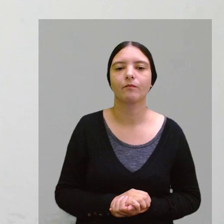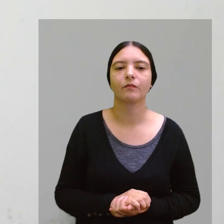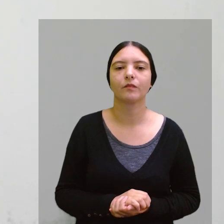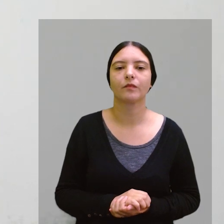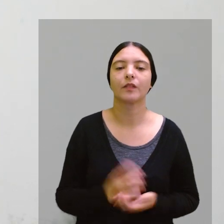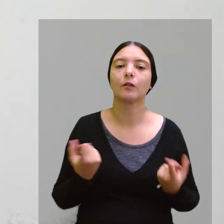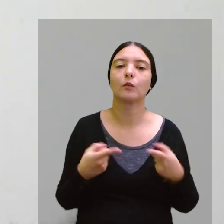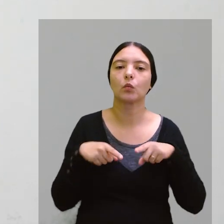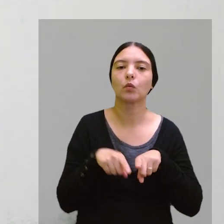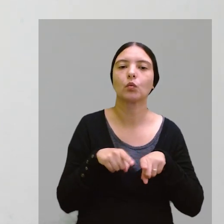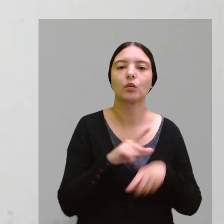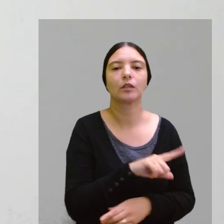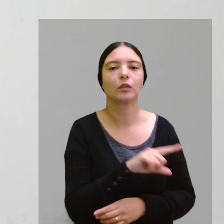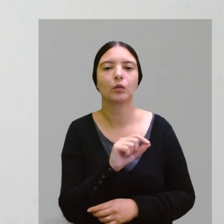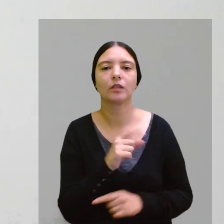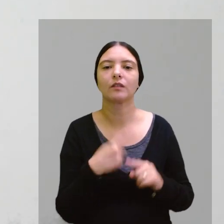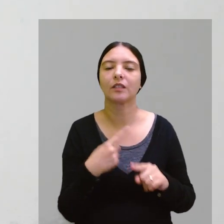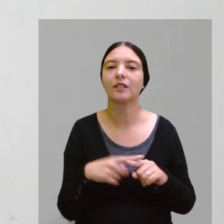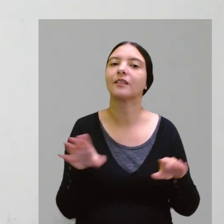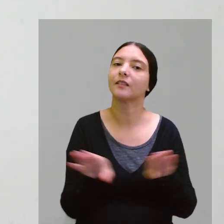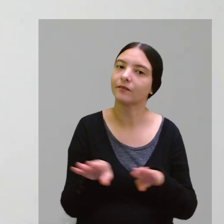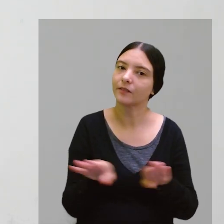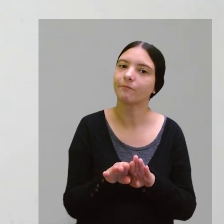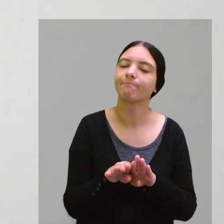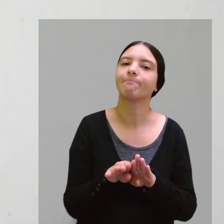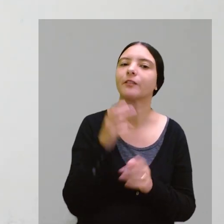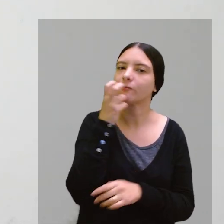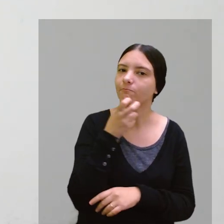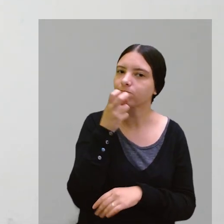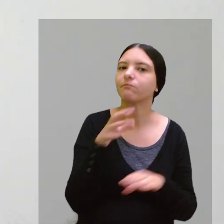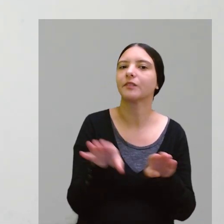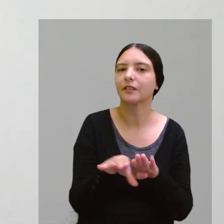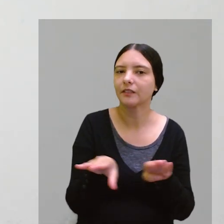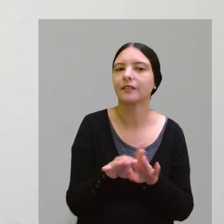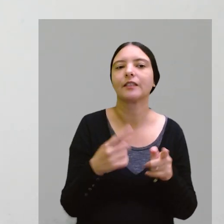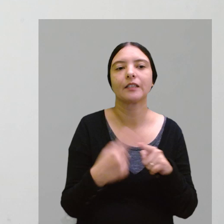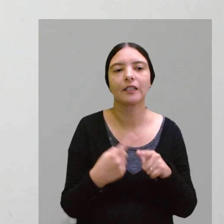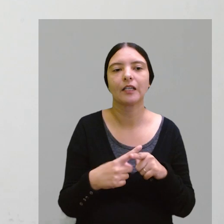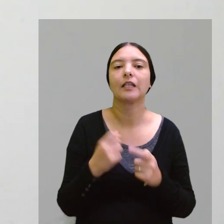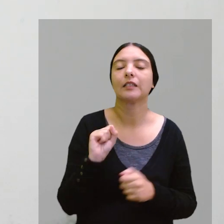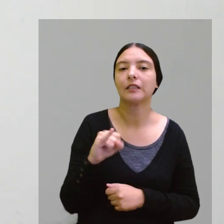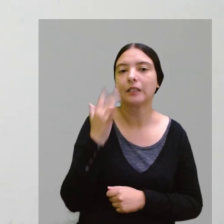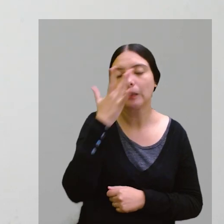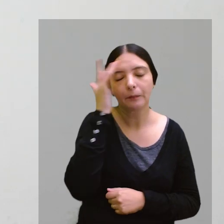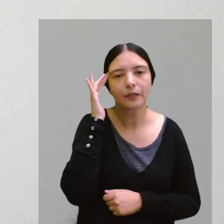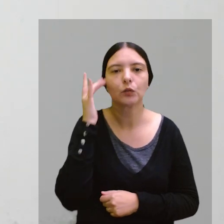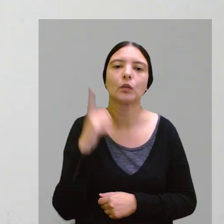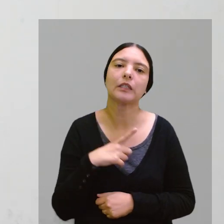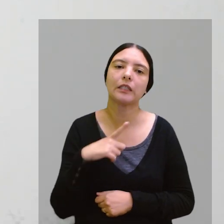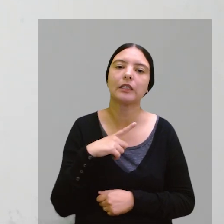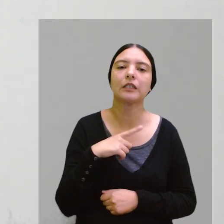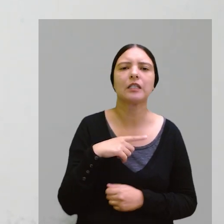os parceiros são escolhidos pela fluência verbal também, porque a fluência verbal indica